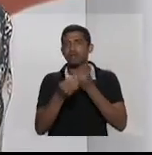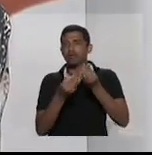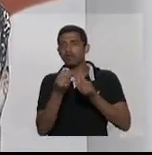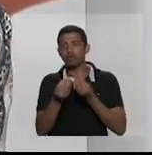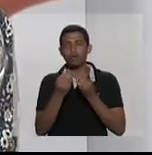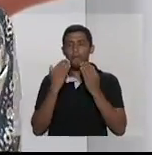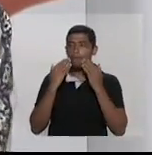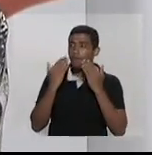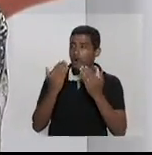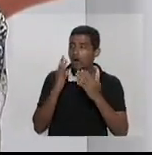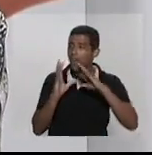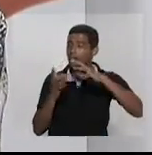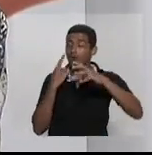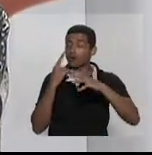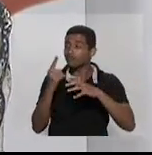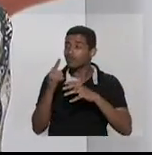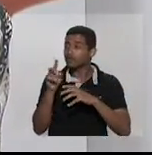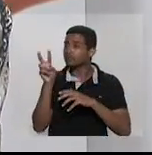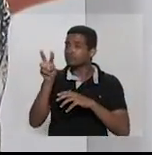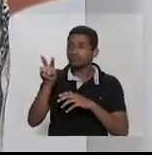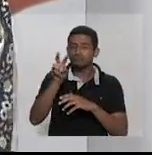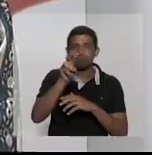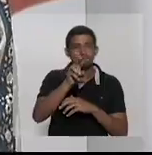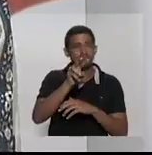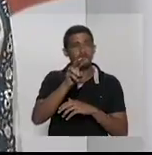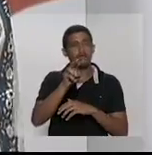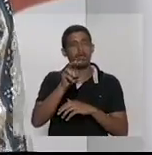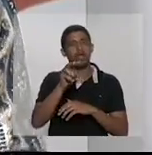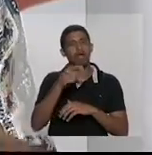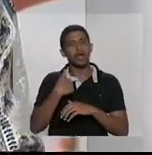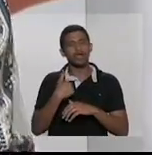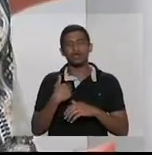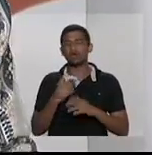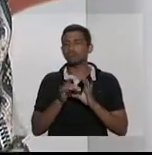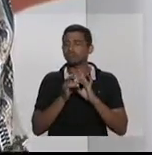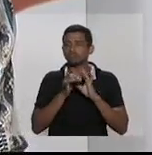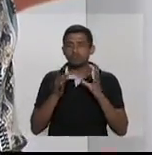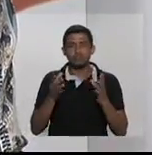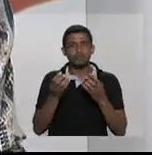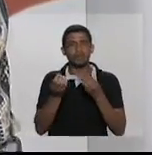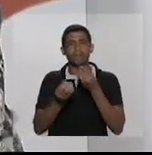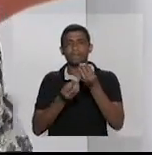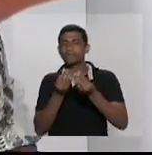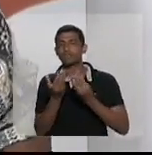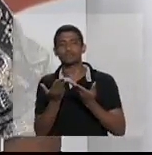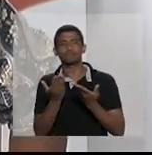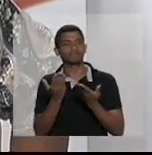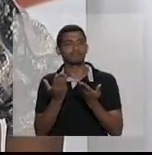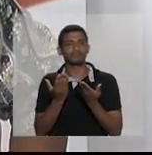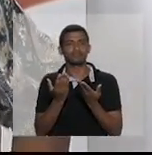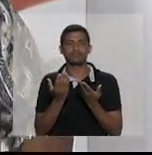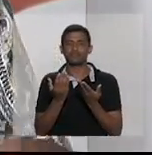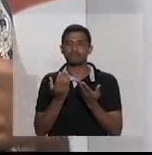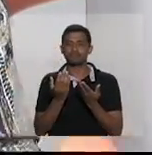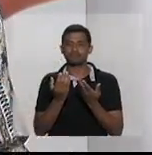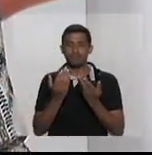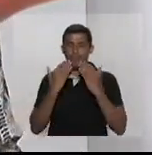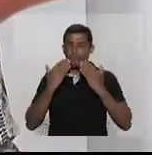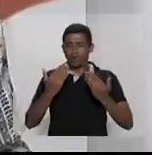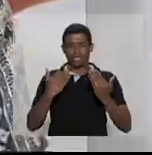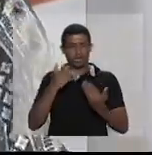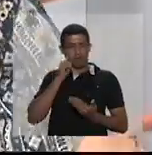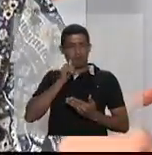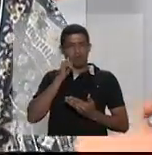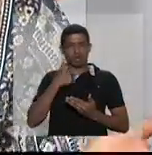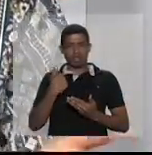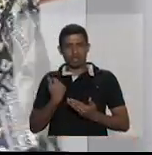como ela me apresentou para o mundo fez toda a diferença, fez com que eu me sentisse à vontade, inclusive, para expressar o meu lado